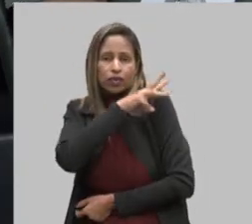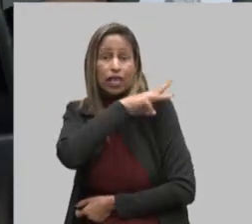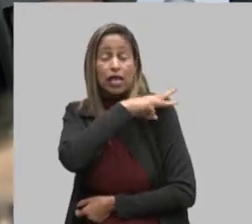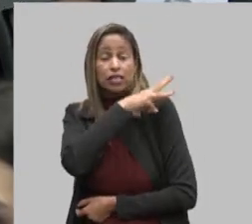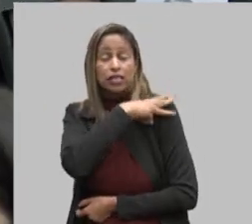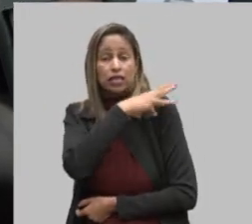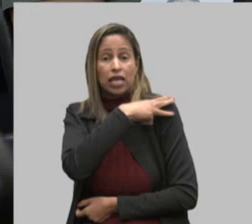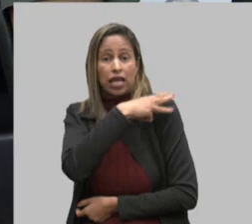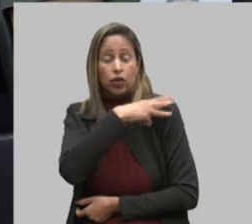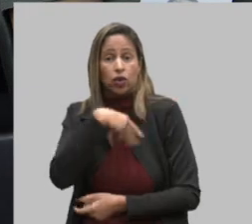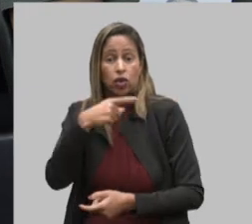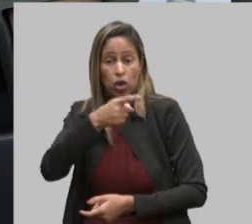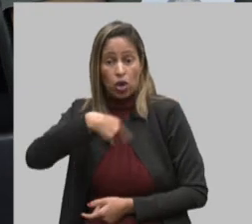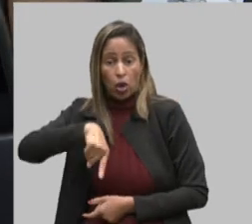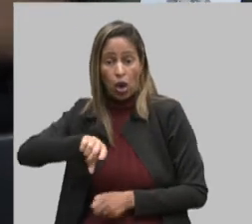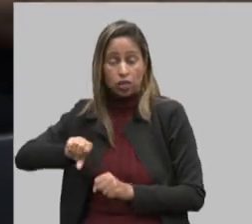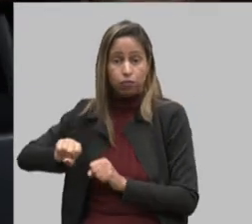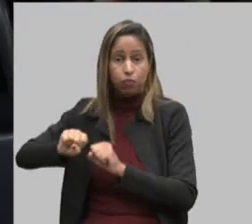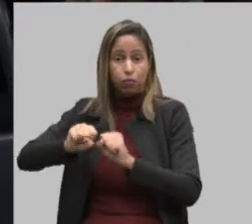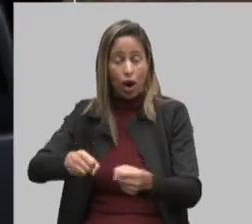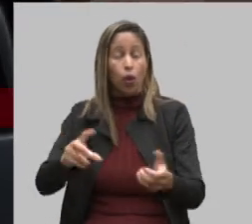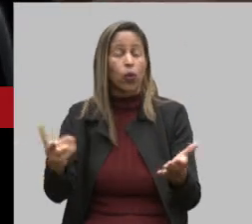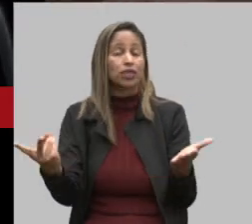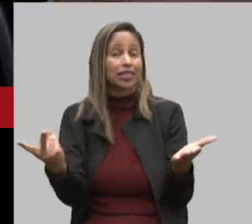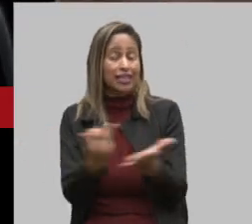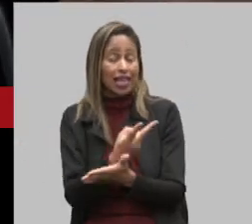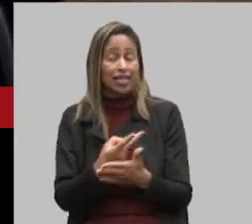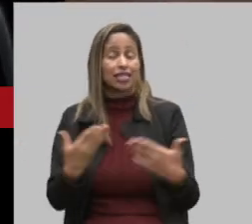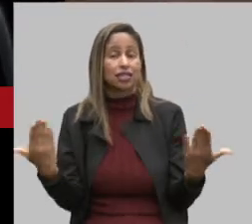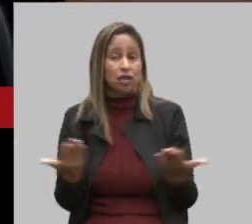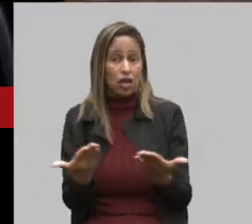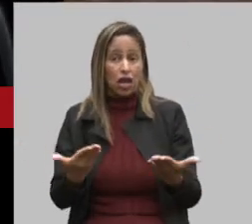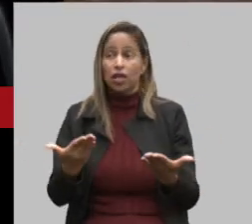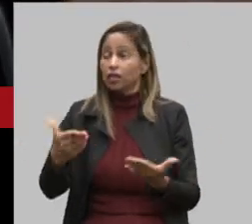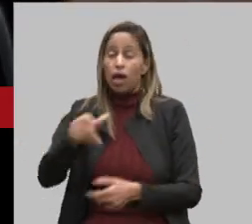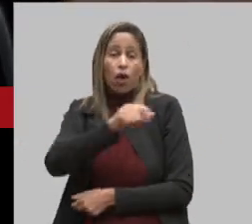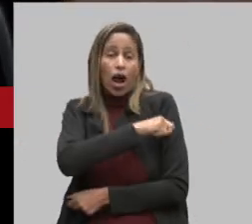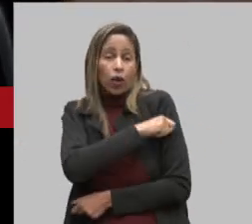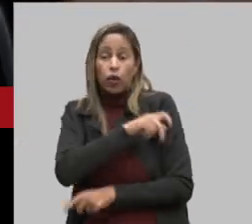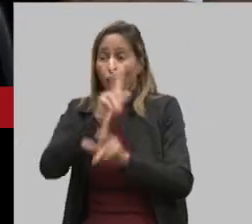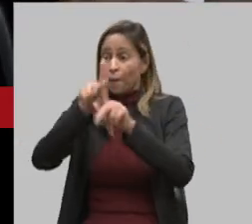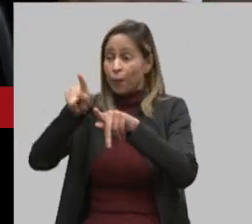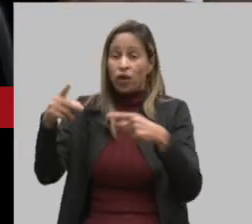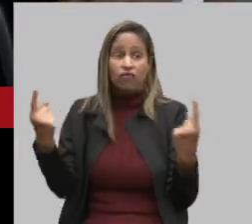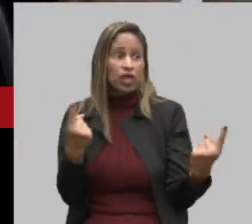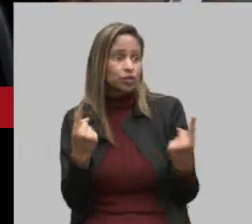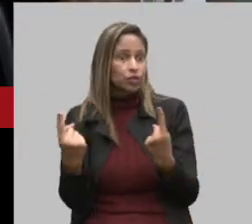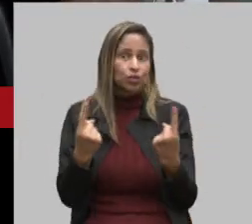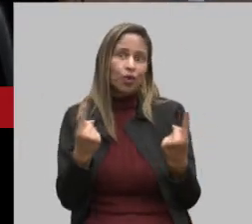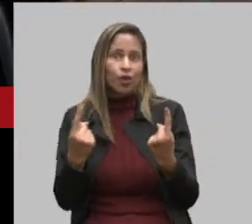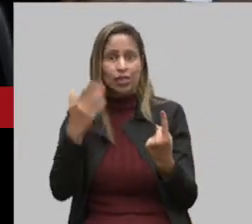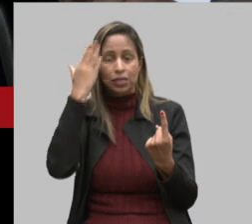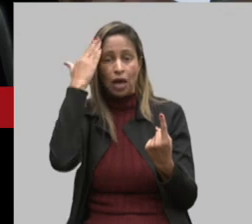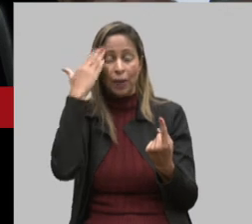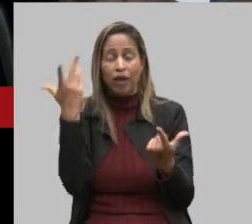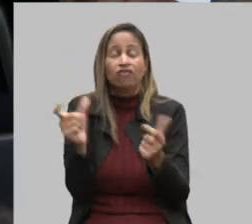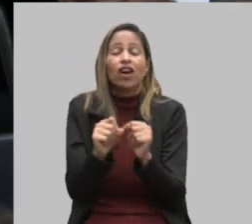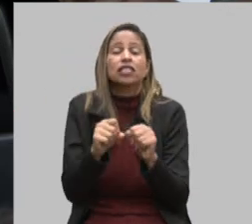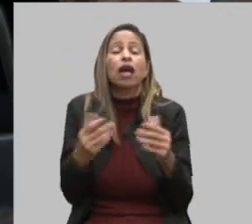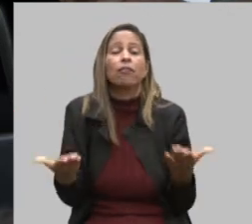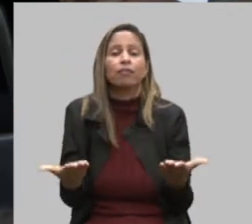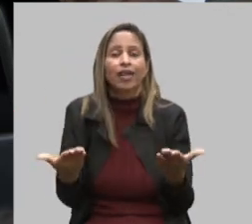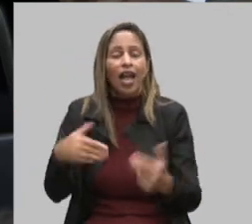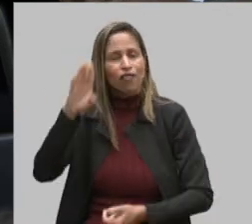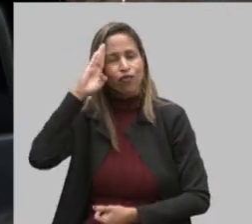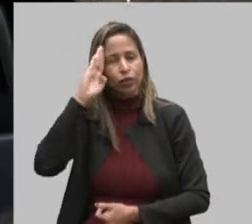estamos enfrentando uma situação onde nem o aluno e nem o professor tá sabendo exatamente o que fazer é fundamental